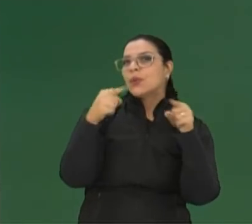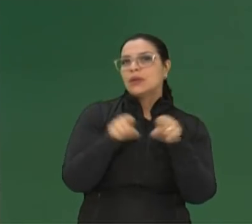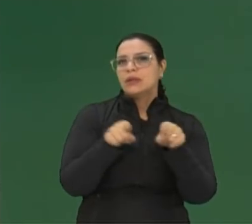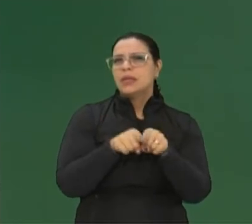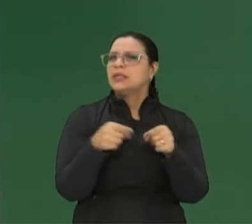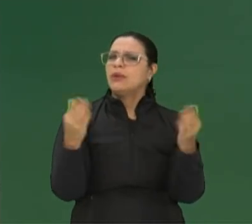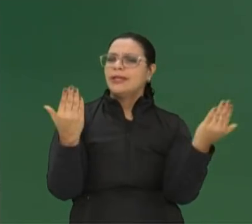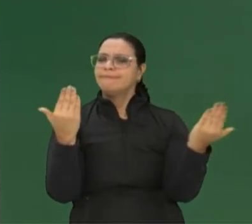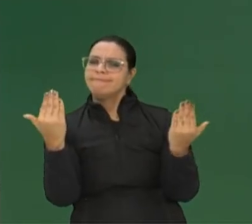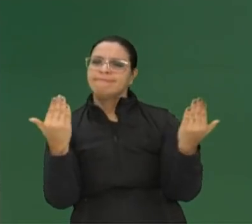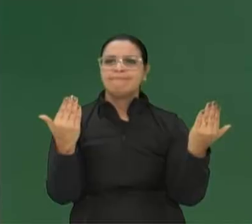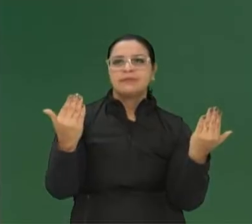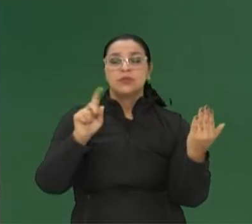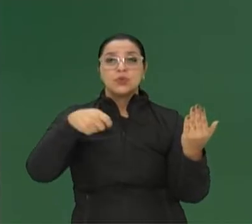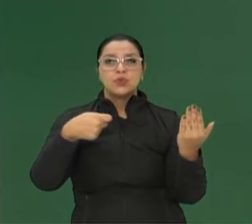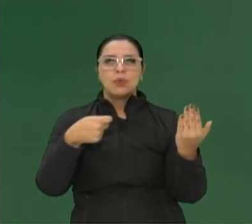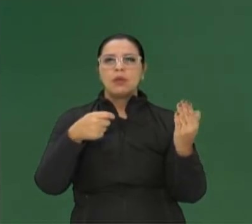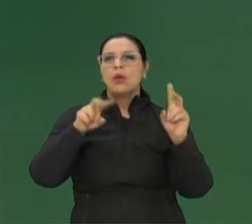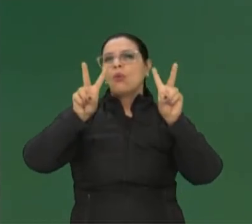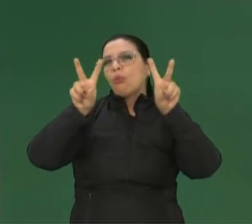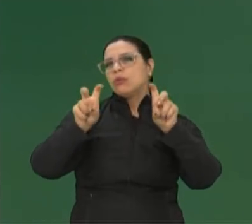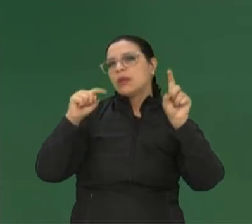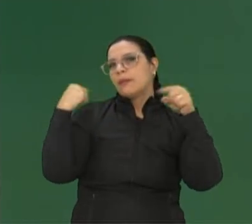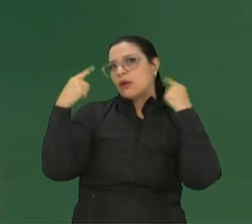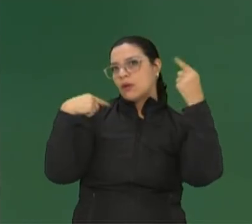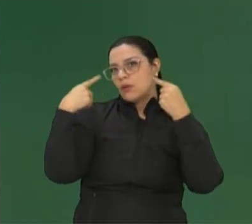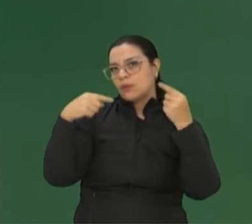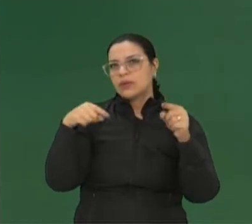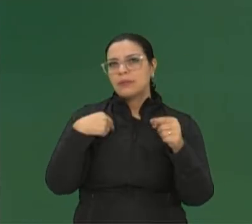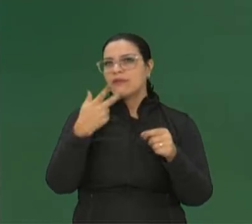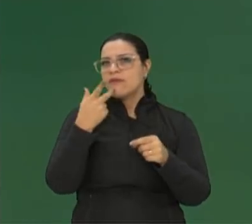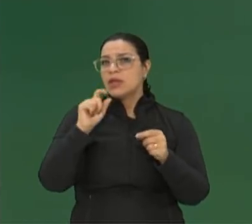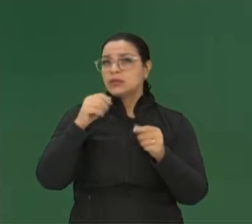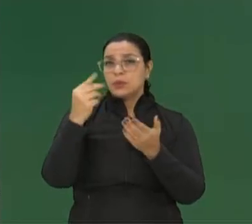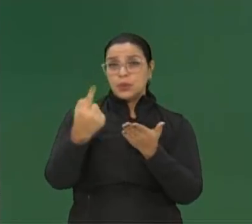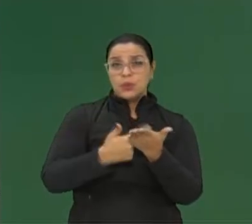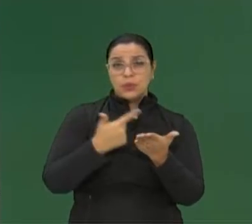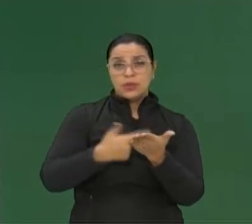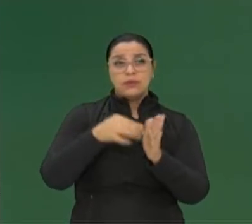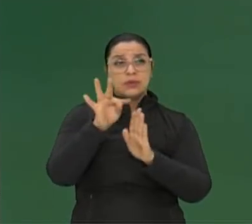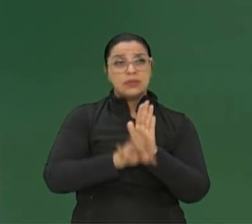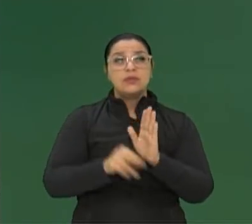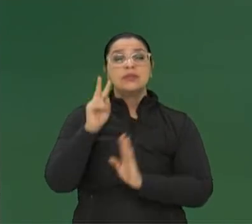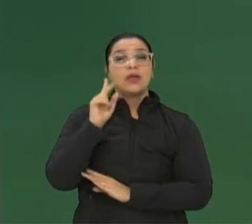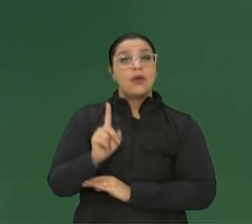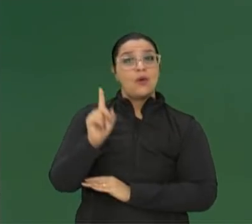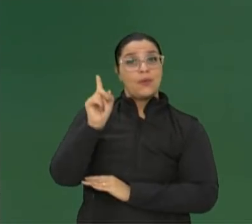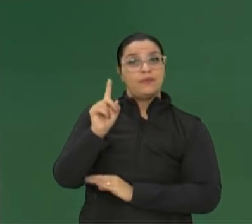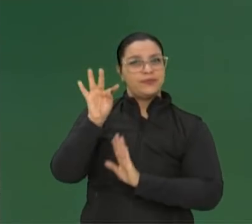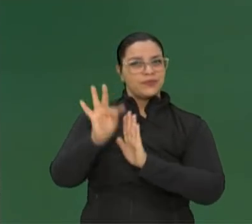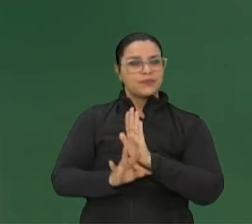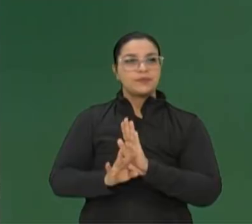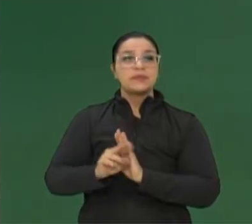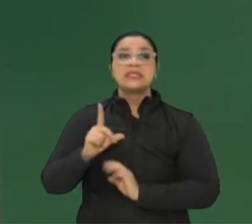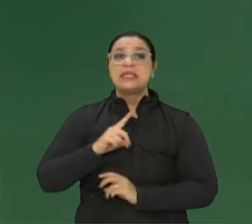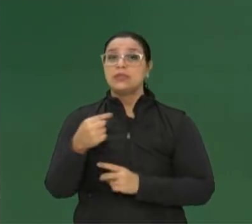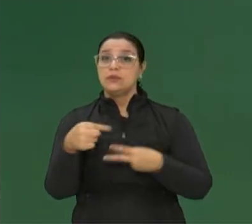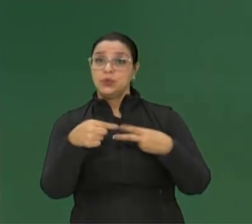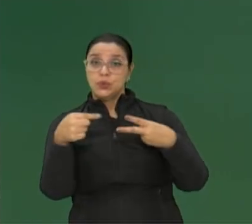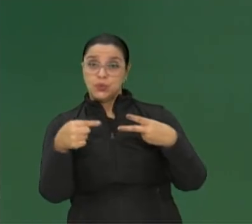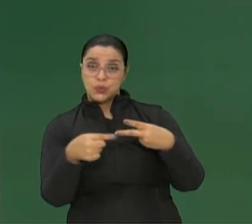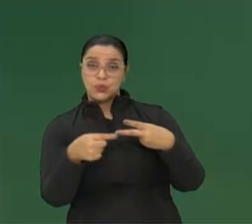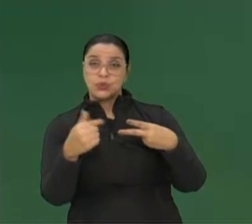coloca várias faces da loucura aí. Né? Para citar um trecho dessa obra, eu trouxe aqui, né, um pedacinho dela aí. Há duas